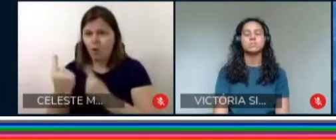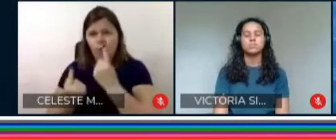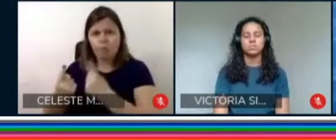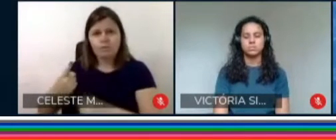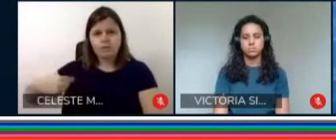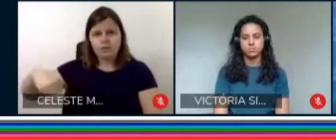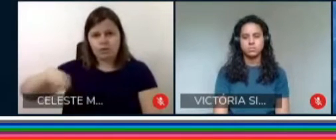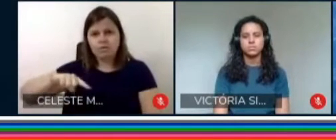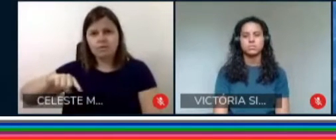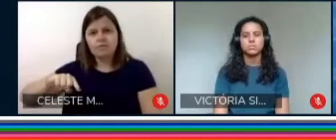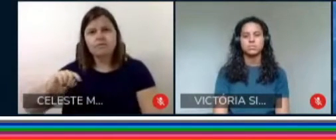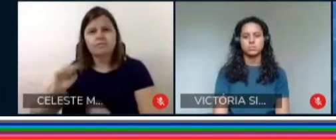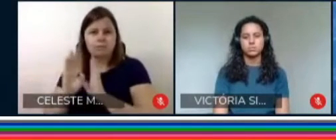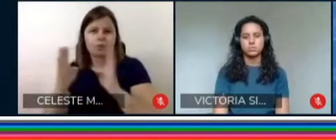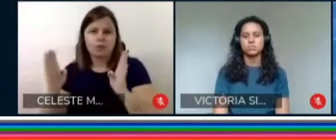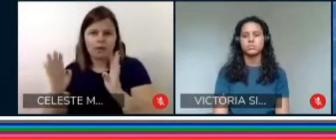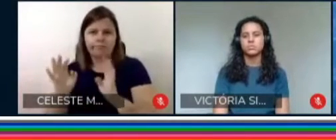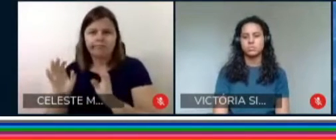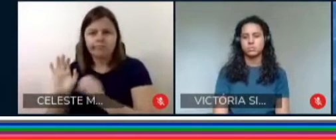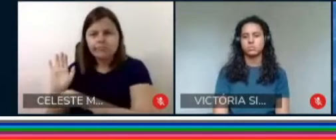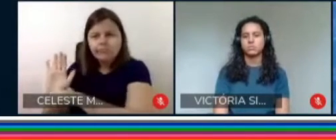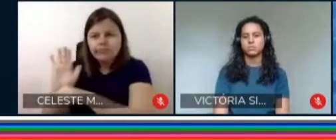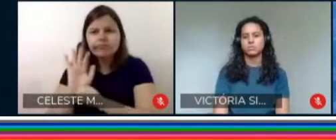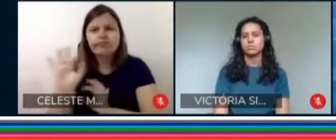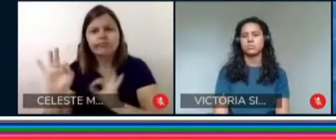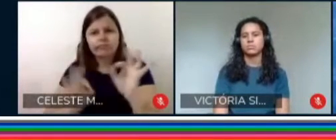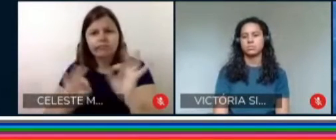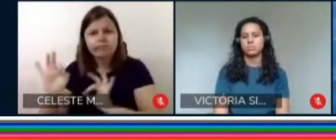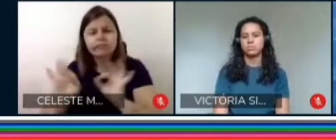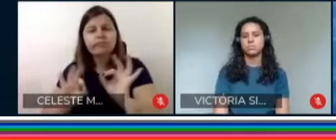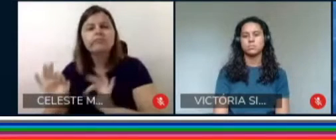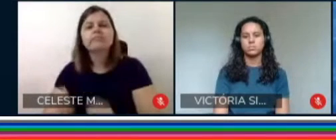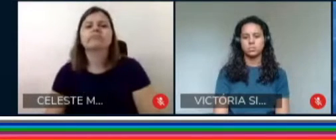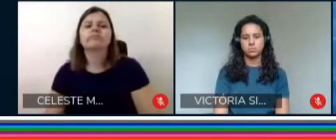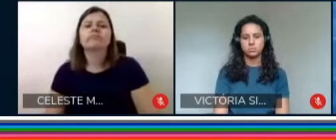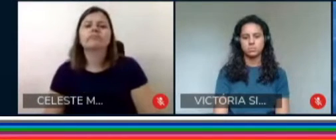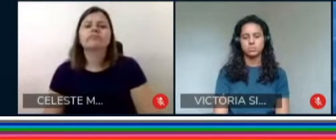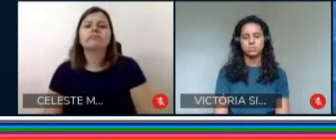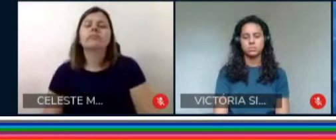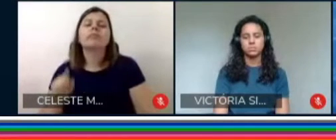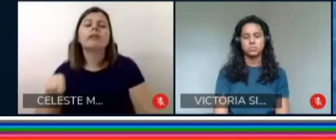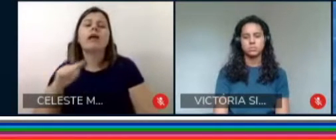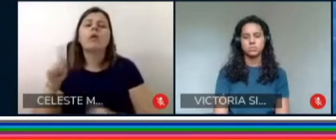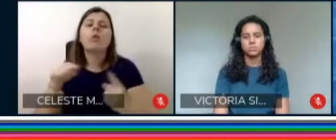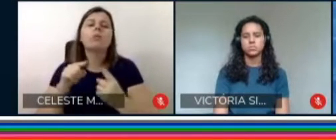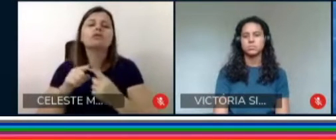algumas bibliotecas participam dele, e ele vem como uma resposta